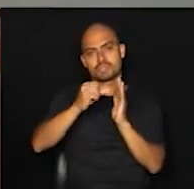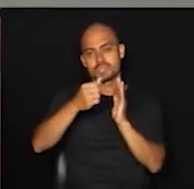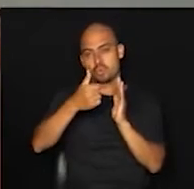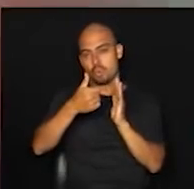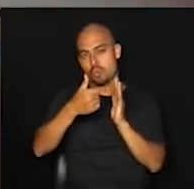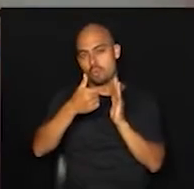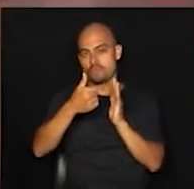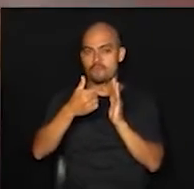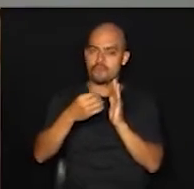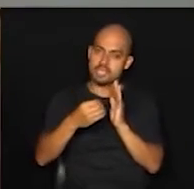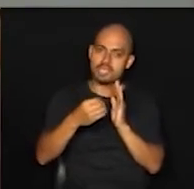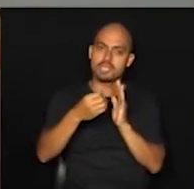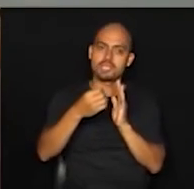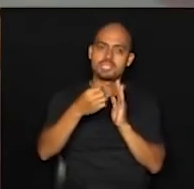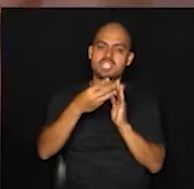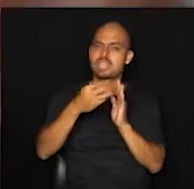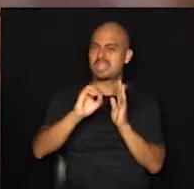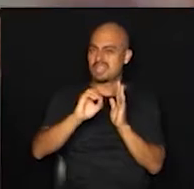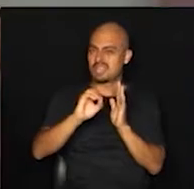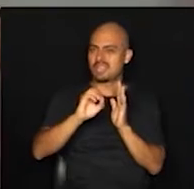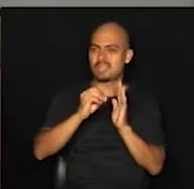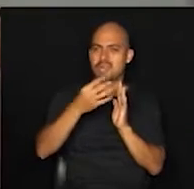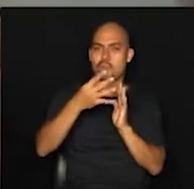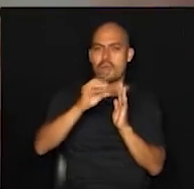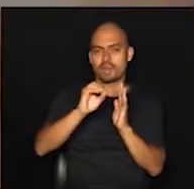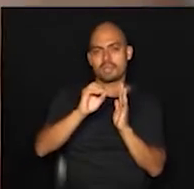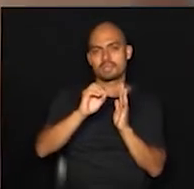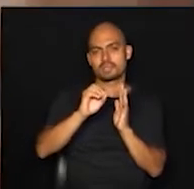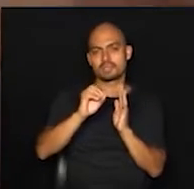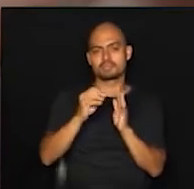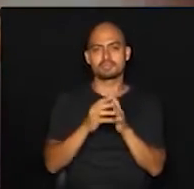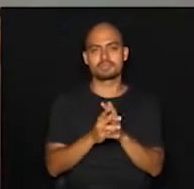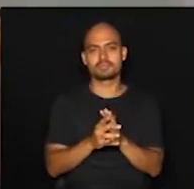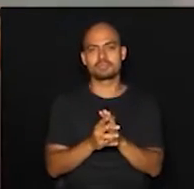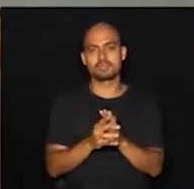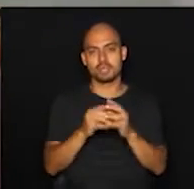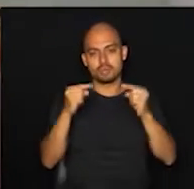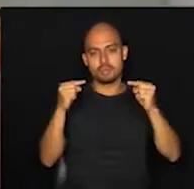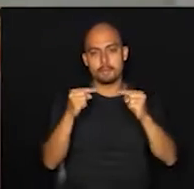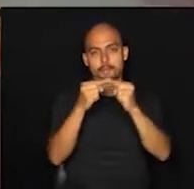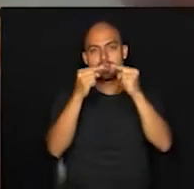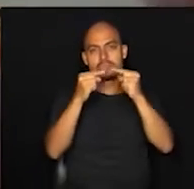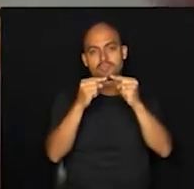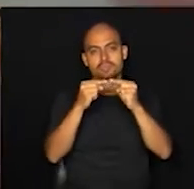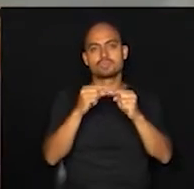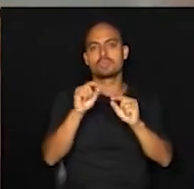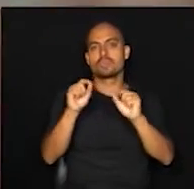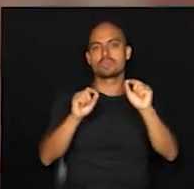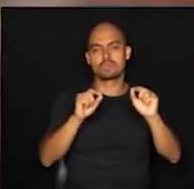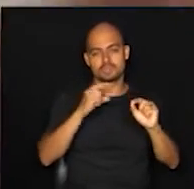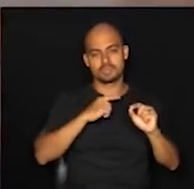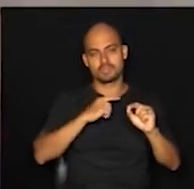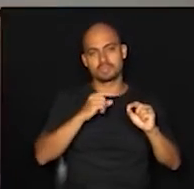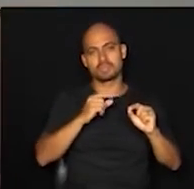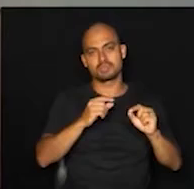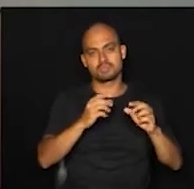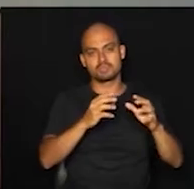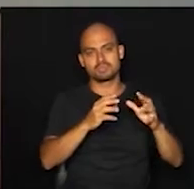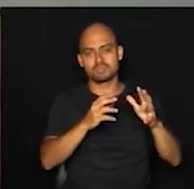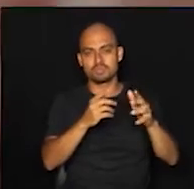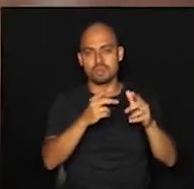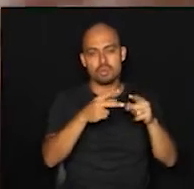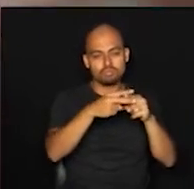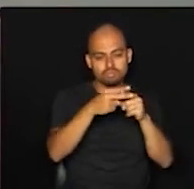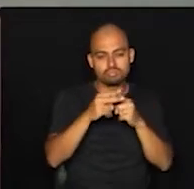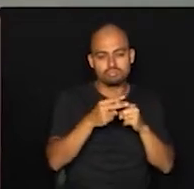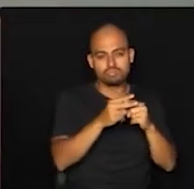40, porque coincide um pouco aí com a República Velha que cai, porque haveria algum tipo de arranjo das oligarquias, ou não,